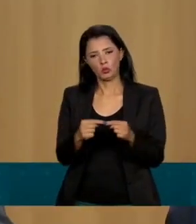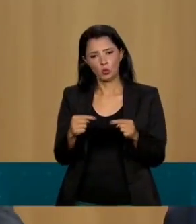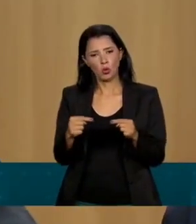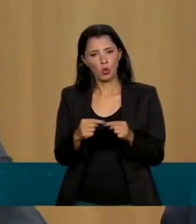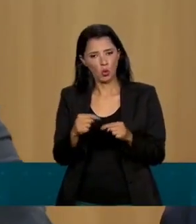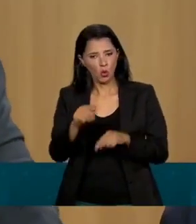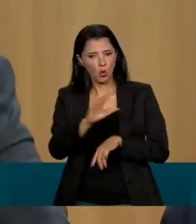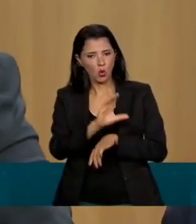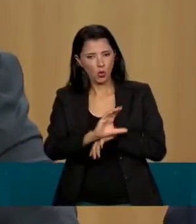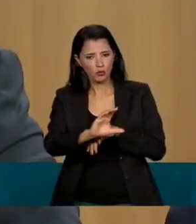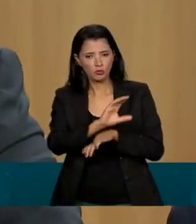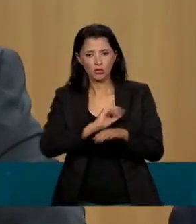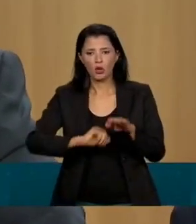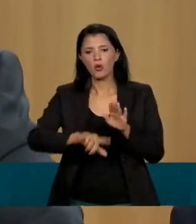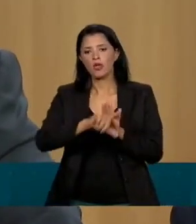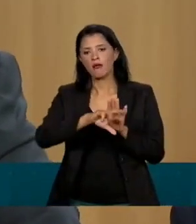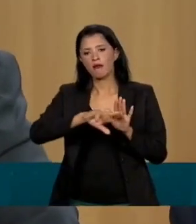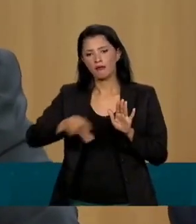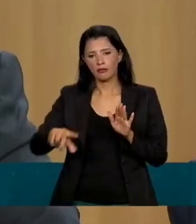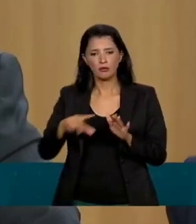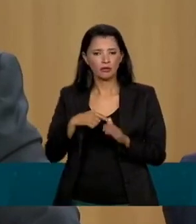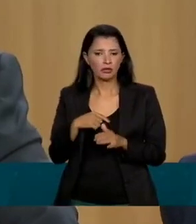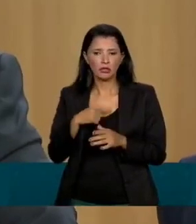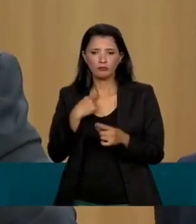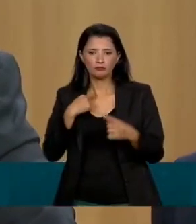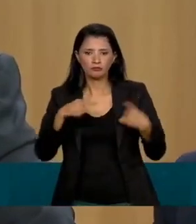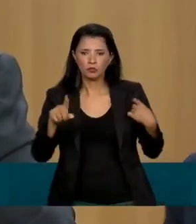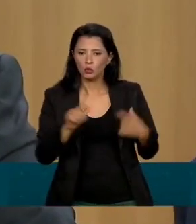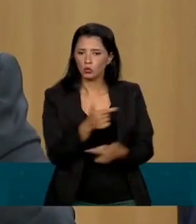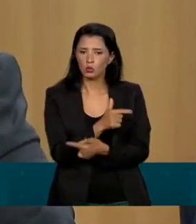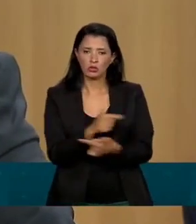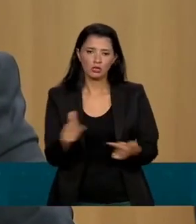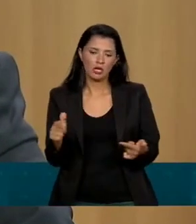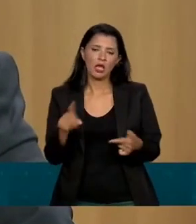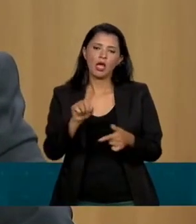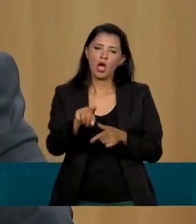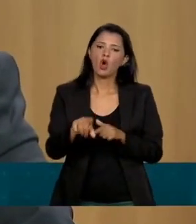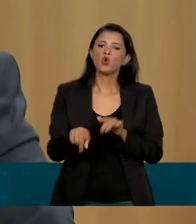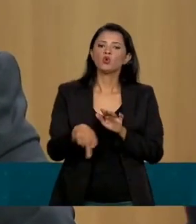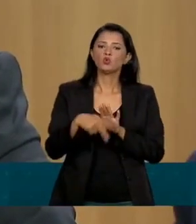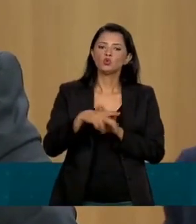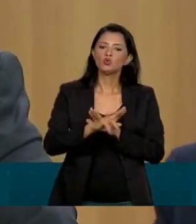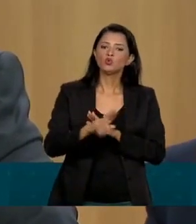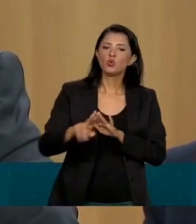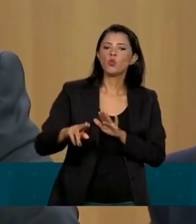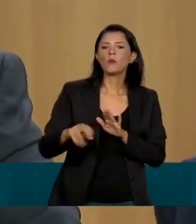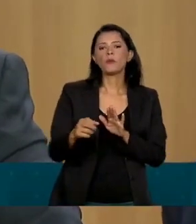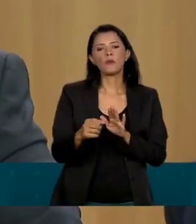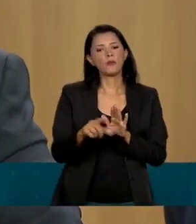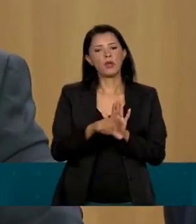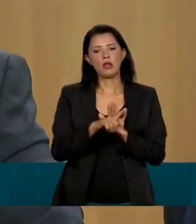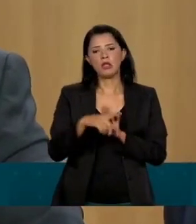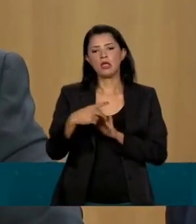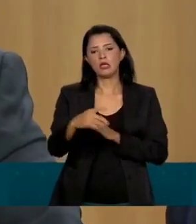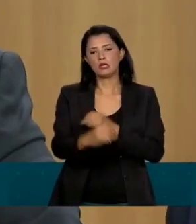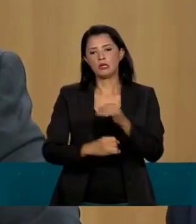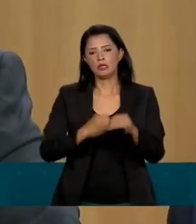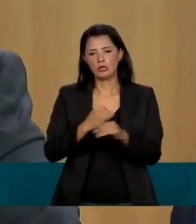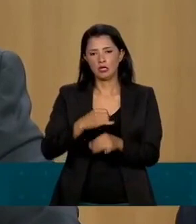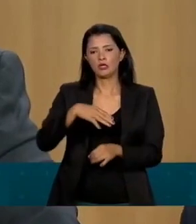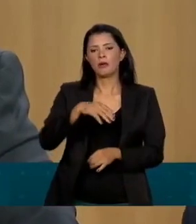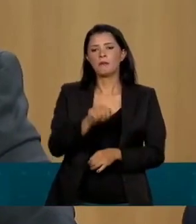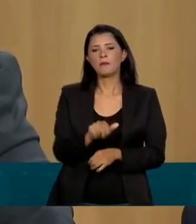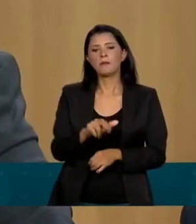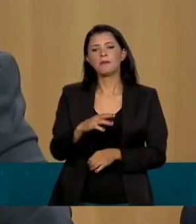com essas leis e não há qualquer violação ao chamado Marco Civil da Internet. Esse é um falso